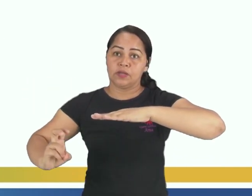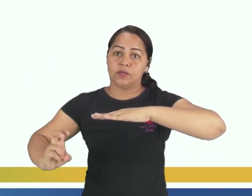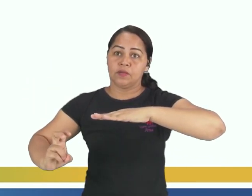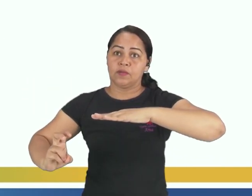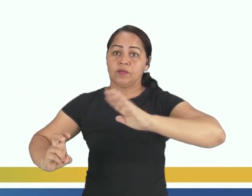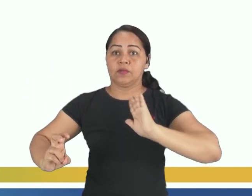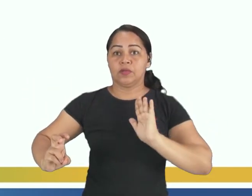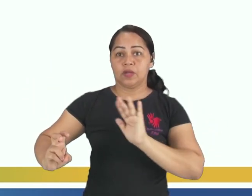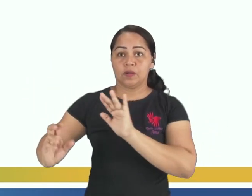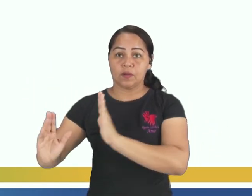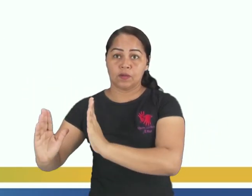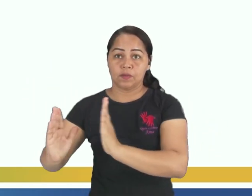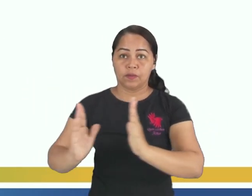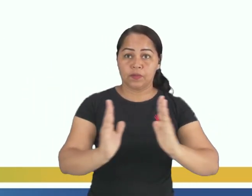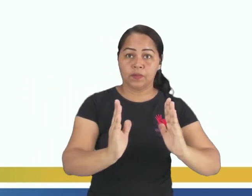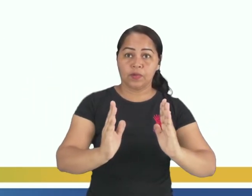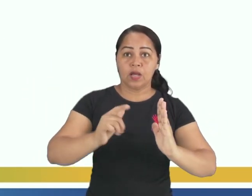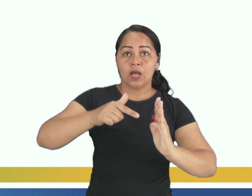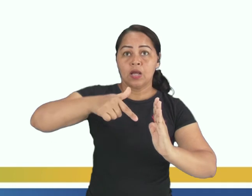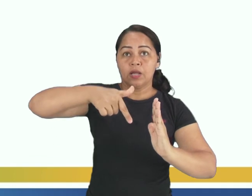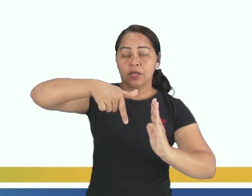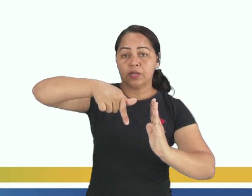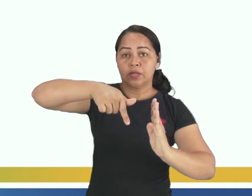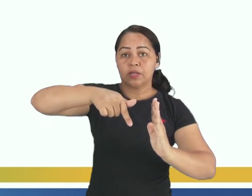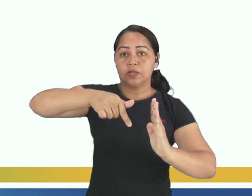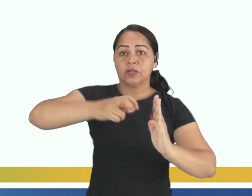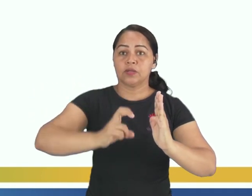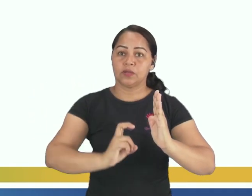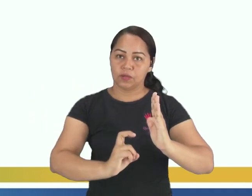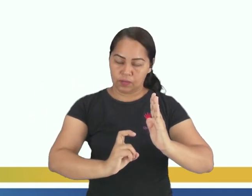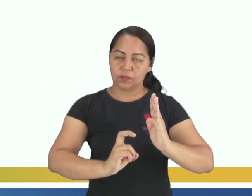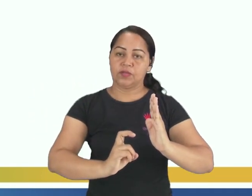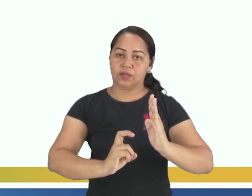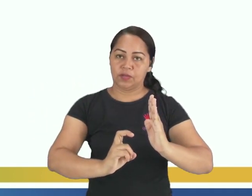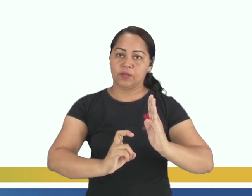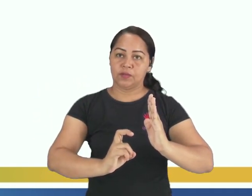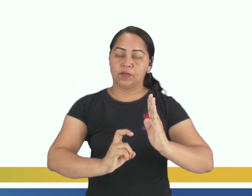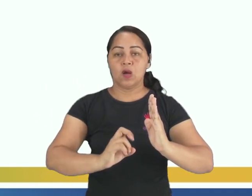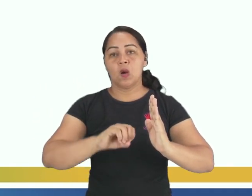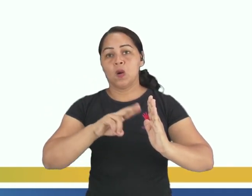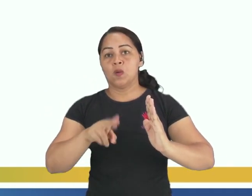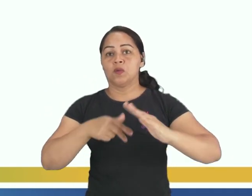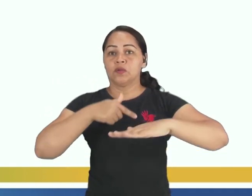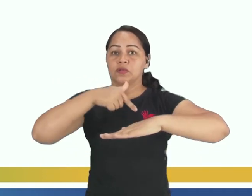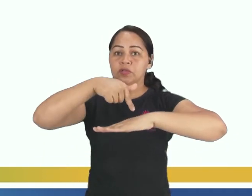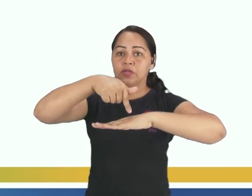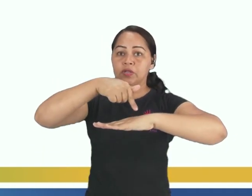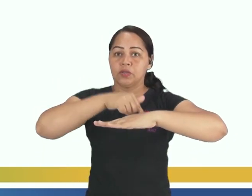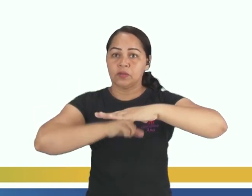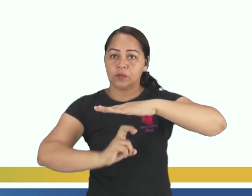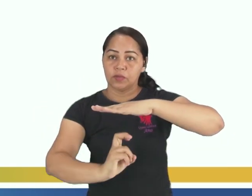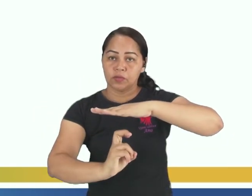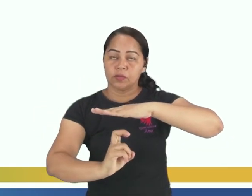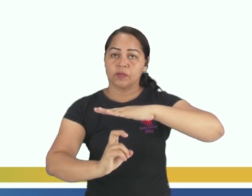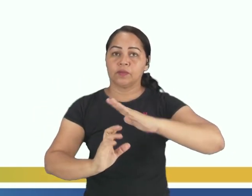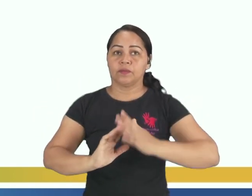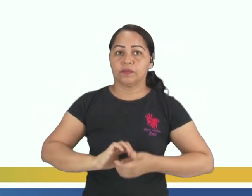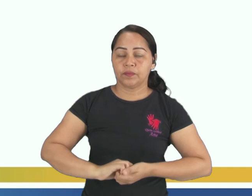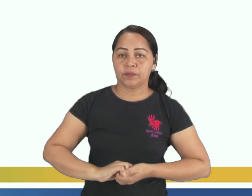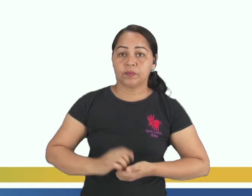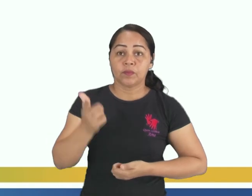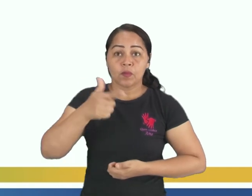minha potência aqui, ó, tem como resultado 7 sobre 5. Item C,